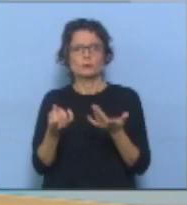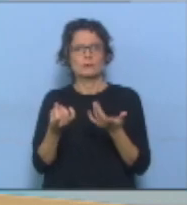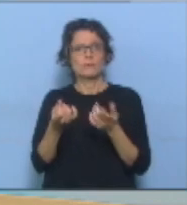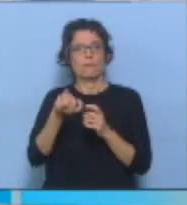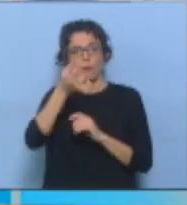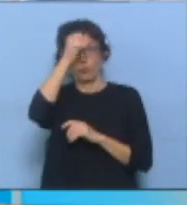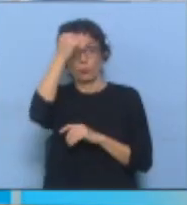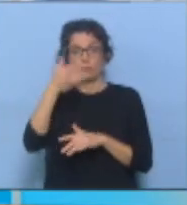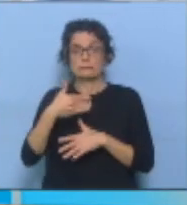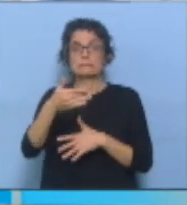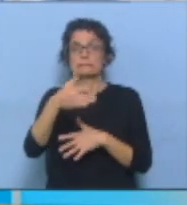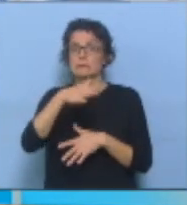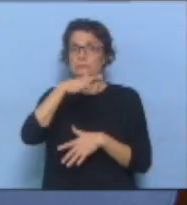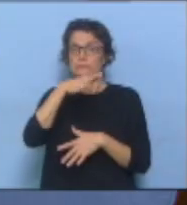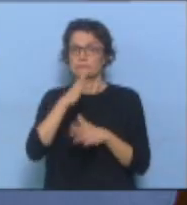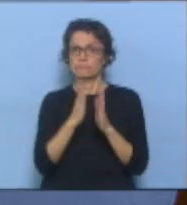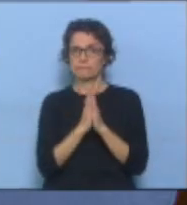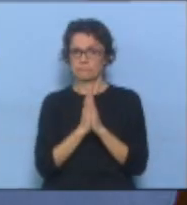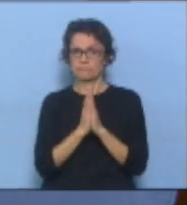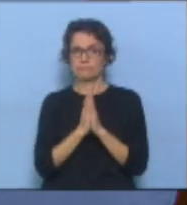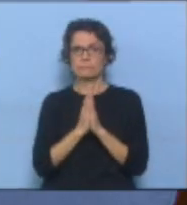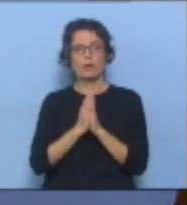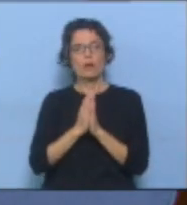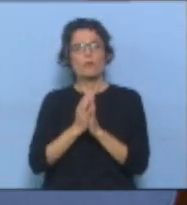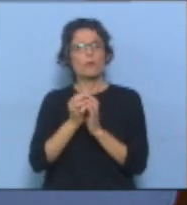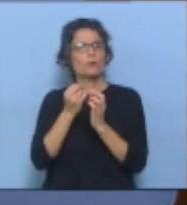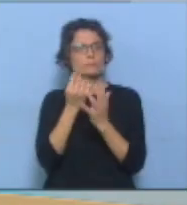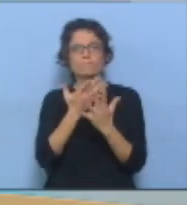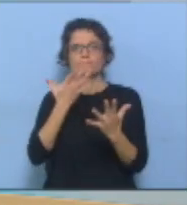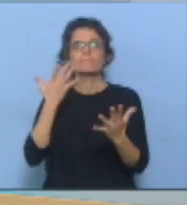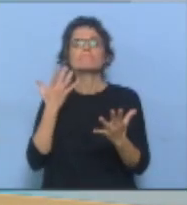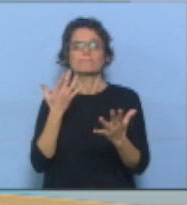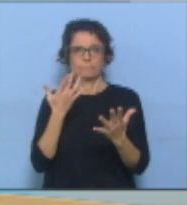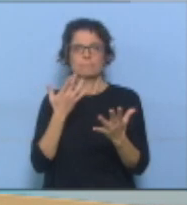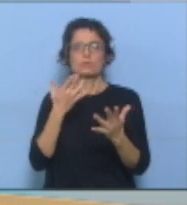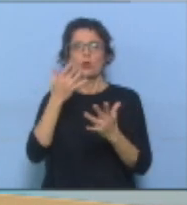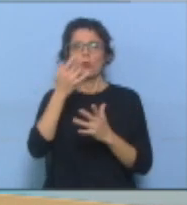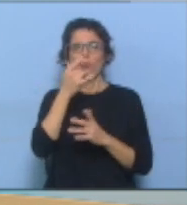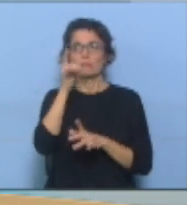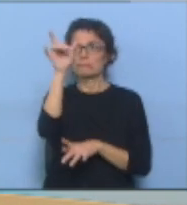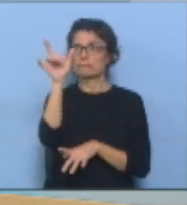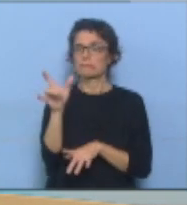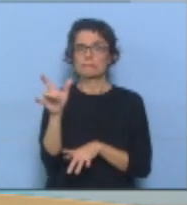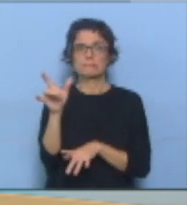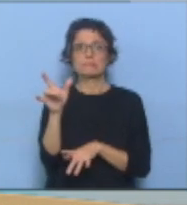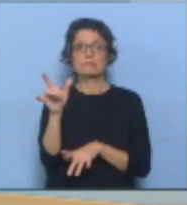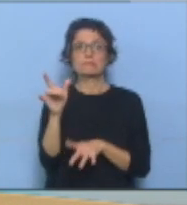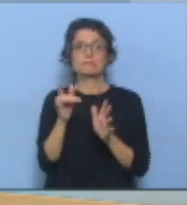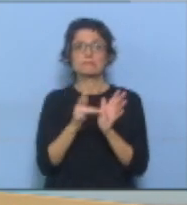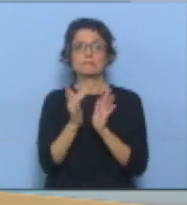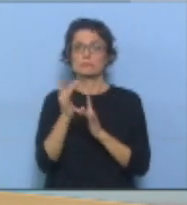fala muito dessa revelação de Jesus que acontece neste episódio nas margens do